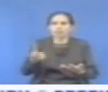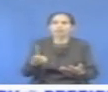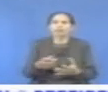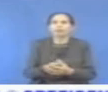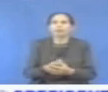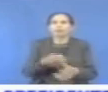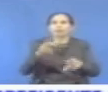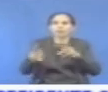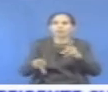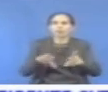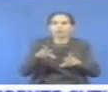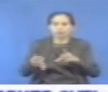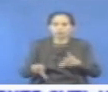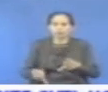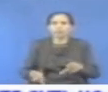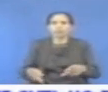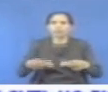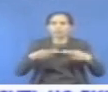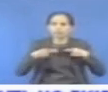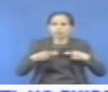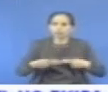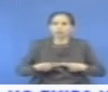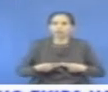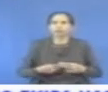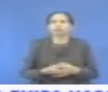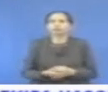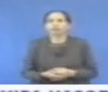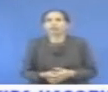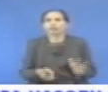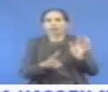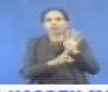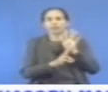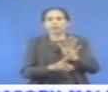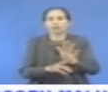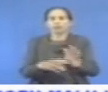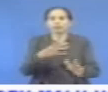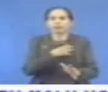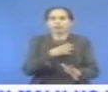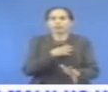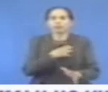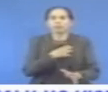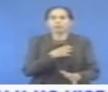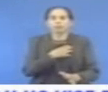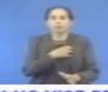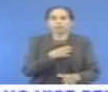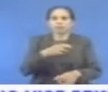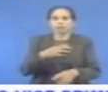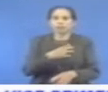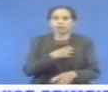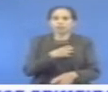arbitrária ou emania propriedade privada. Representante Comandante Geral Penitelli, Superintendente